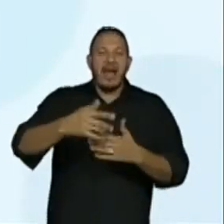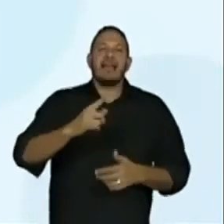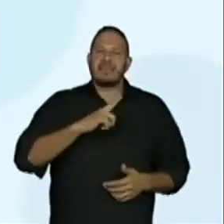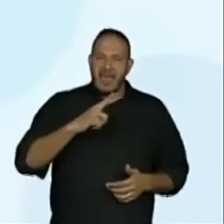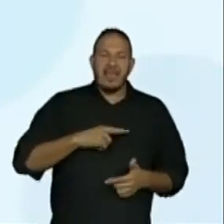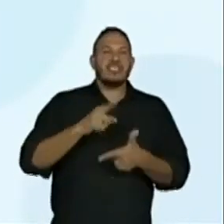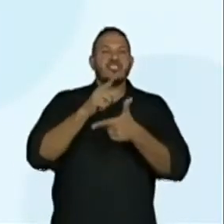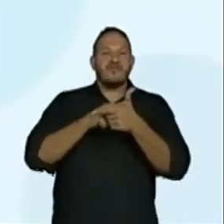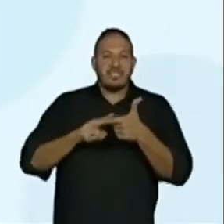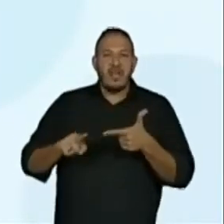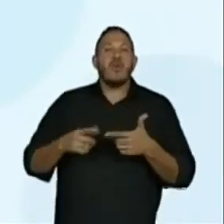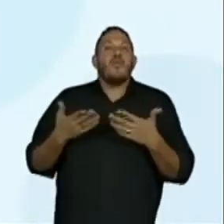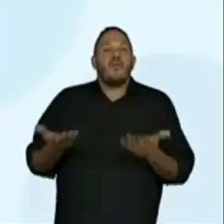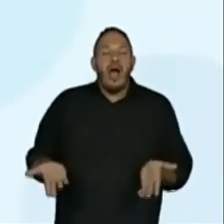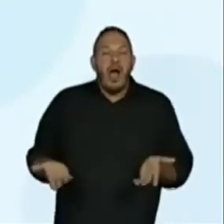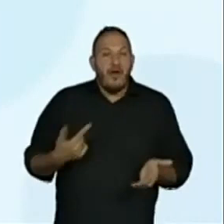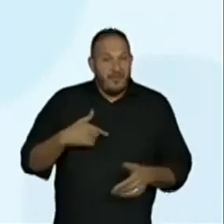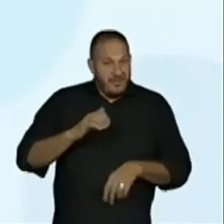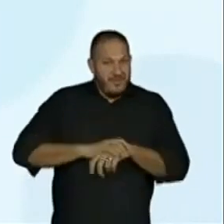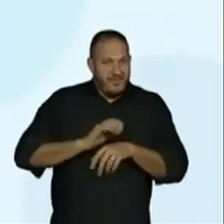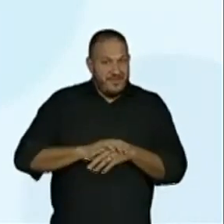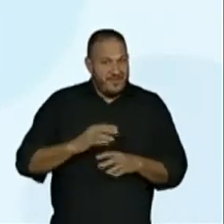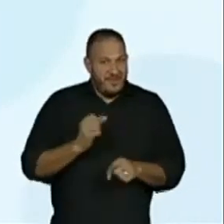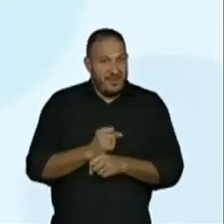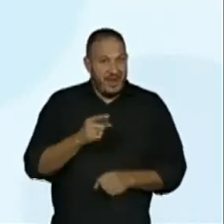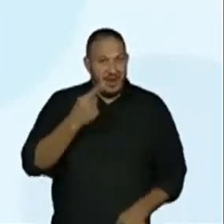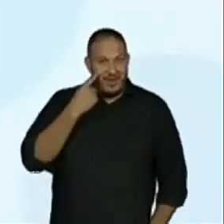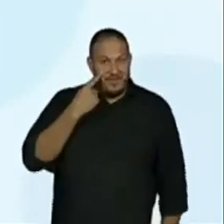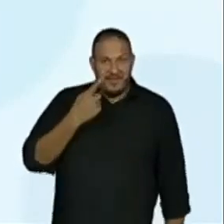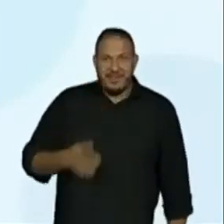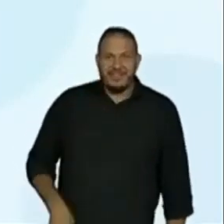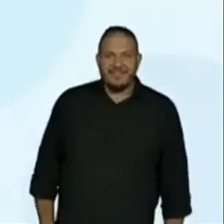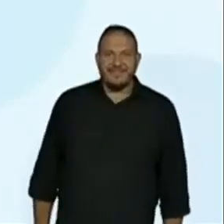que divisão é? Vamos fazer o registro? Olha lá.